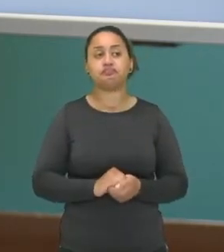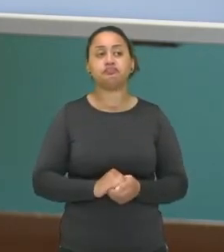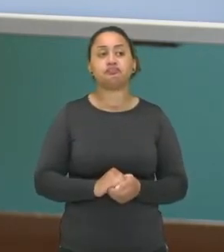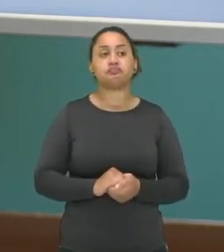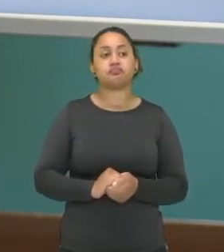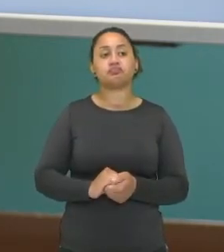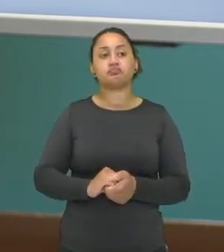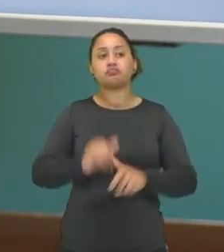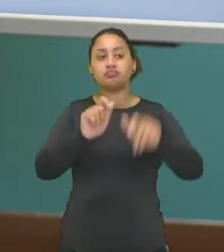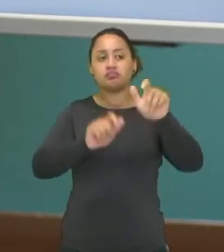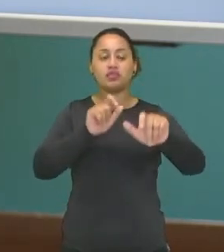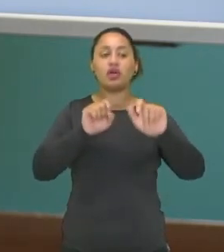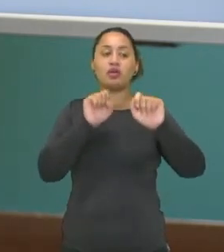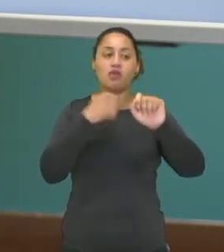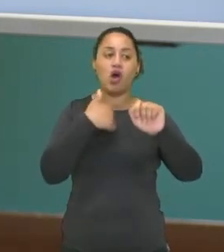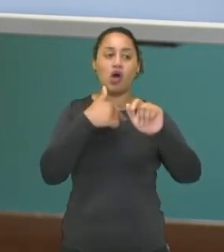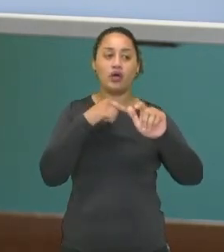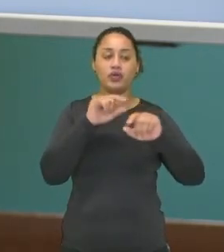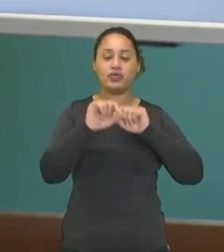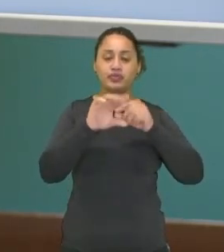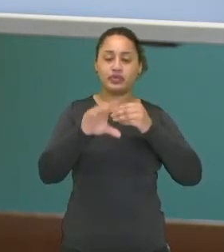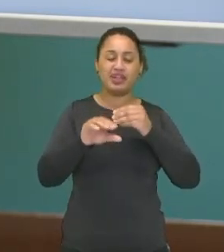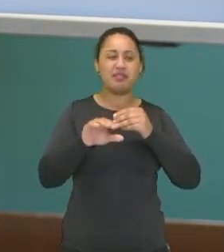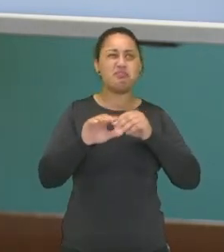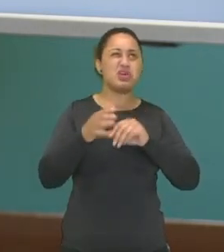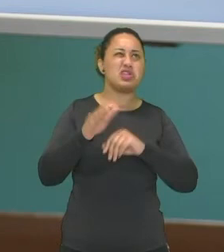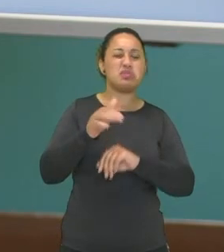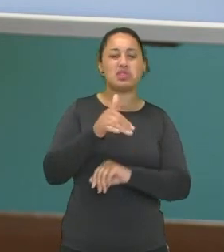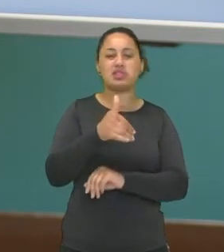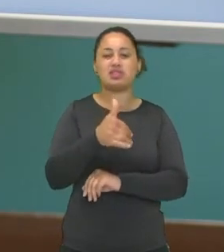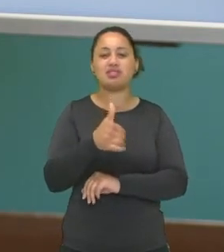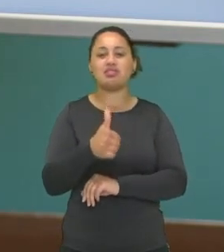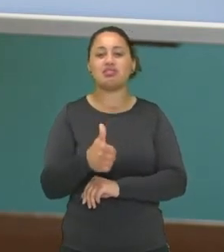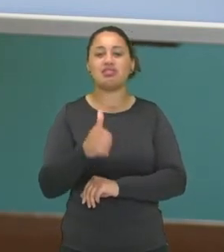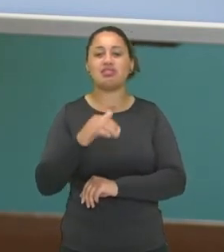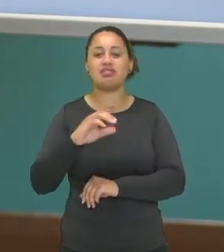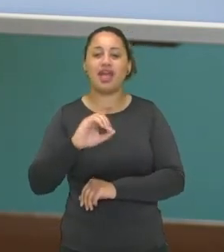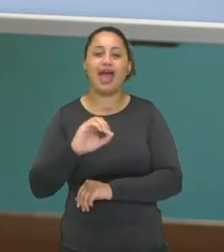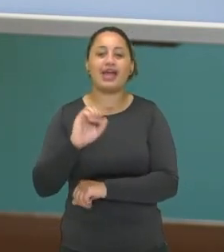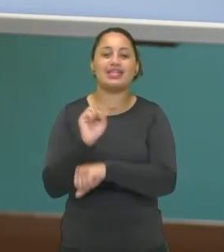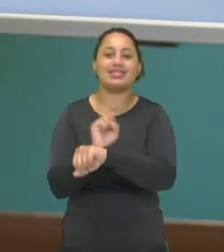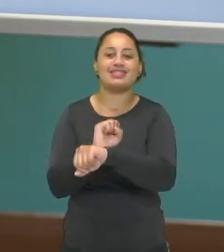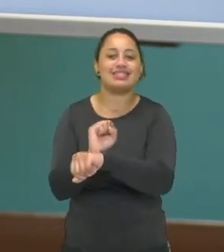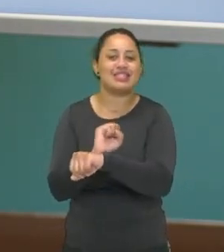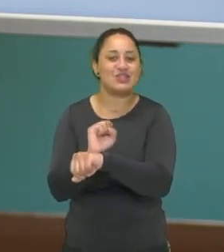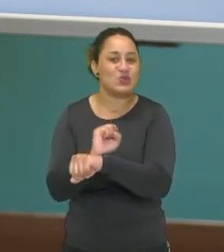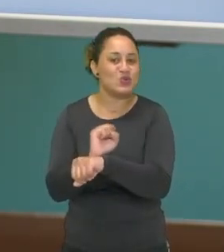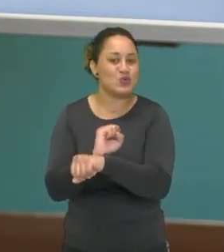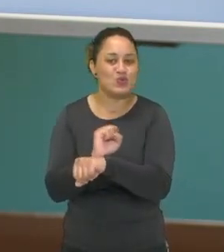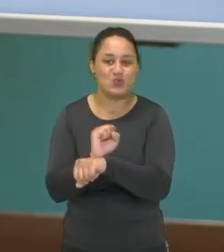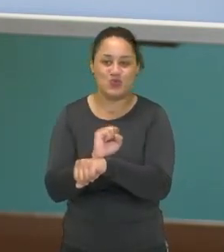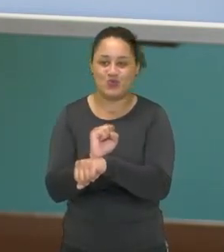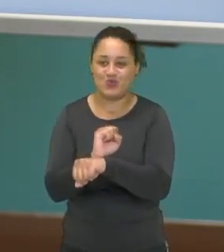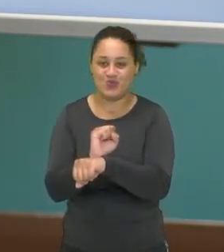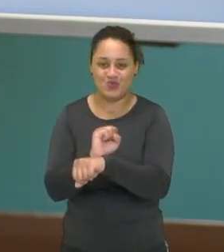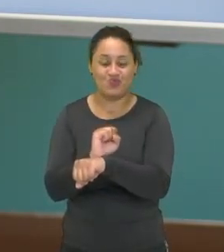Os atletas podem completá-la em menos de 10 segundos. Olha isso, menos